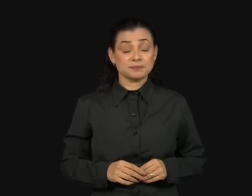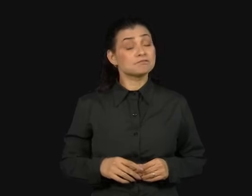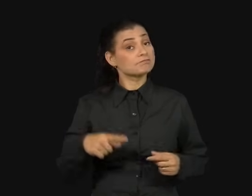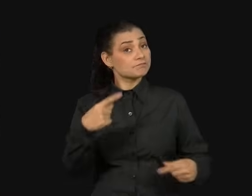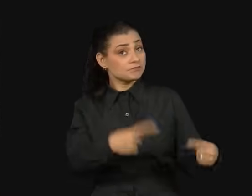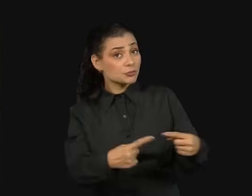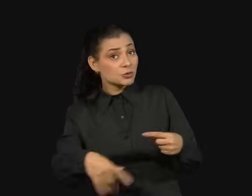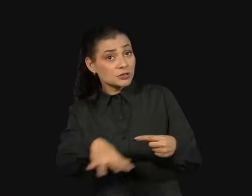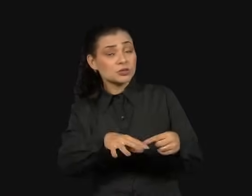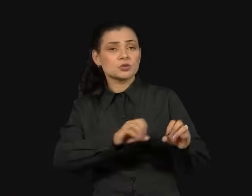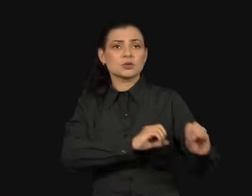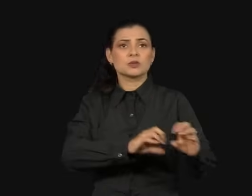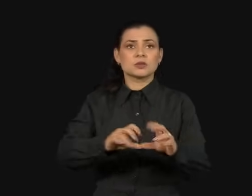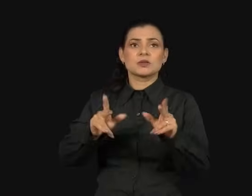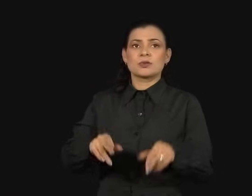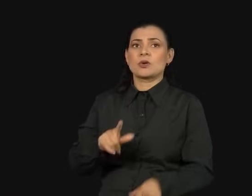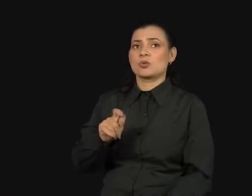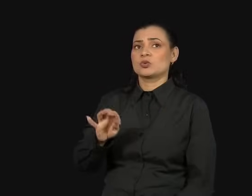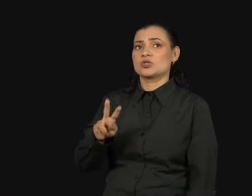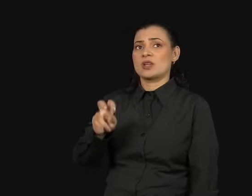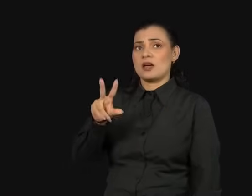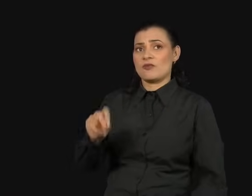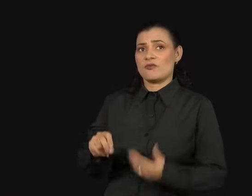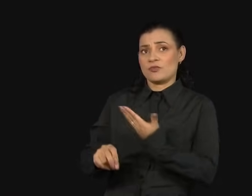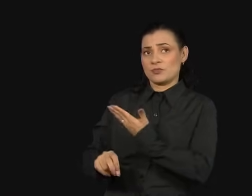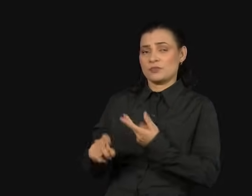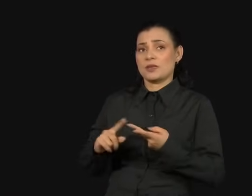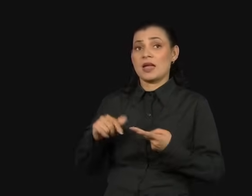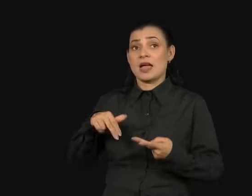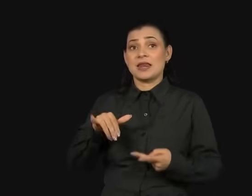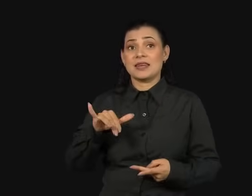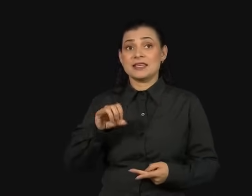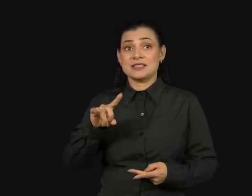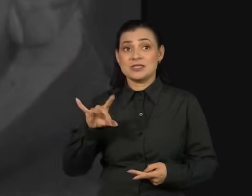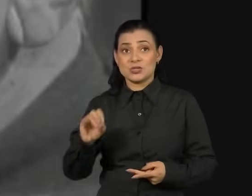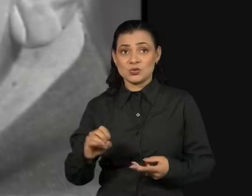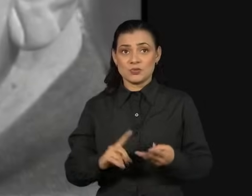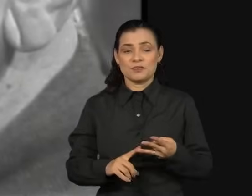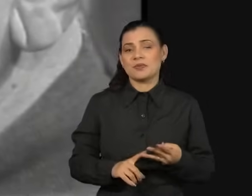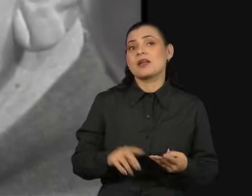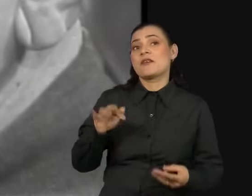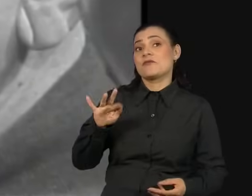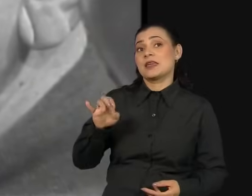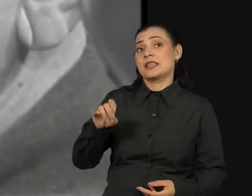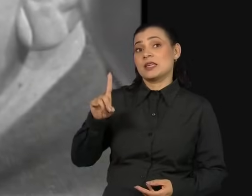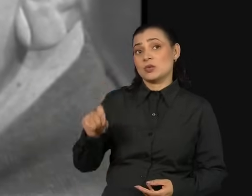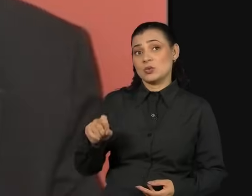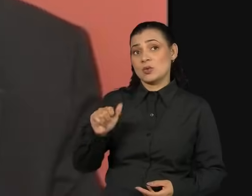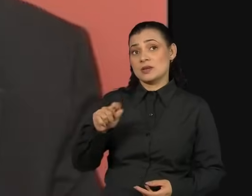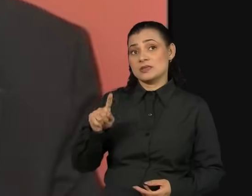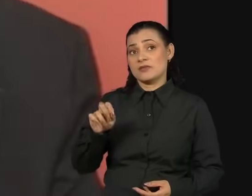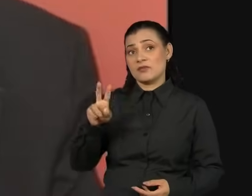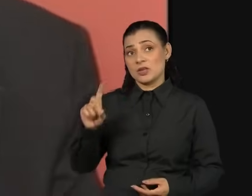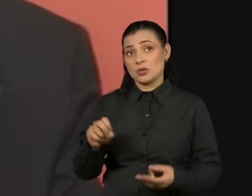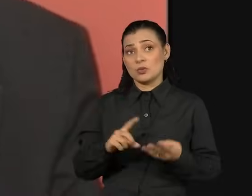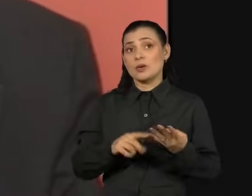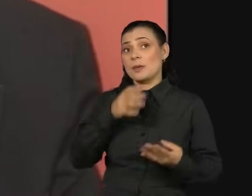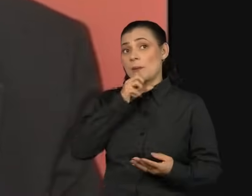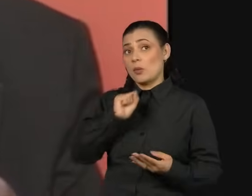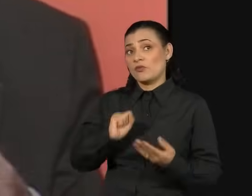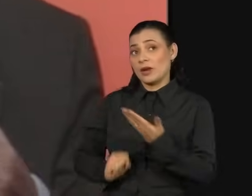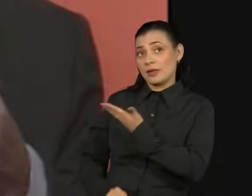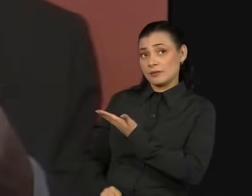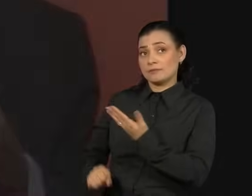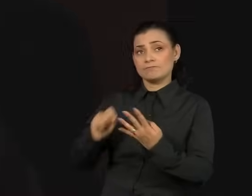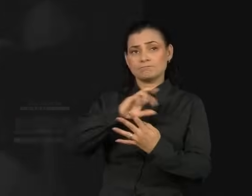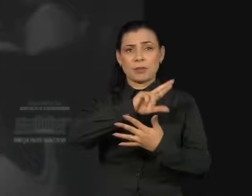Políticos e educadores como Gustavo Capanema, Anísio Teixeira, Fernando de Azevedo e Paulo Freire